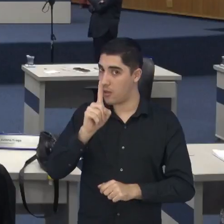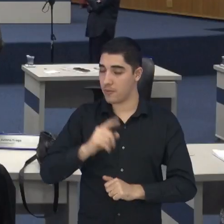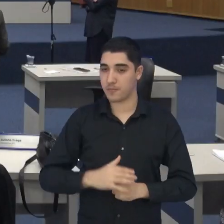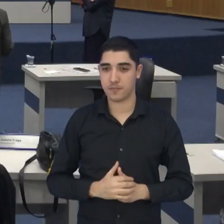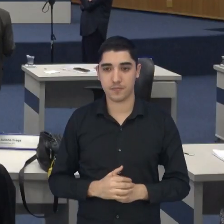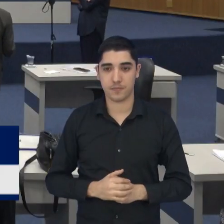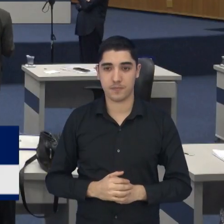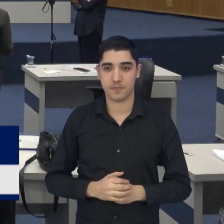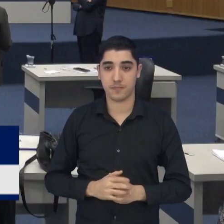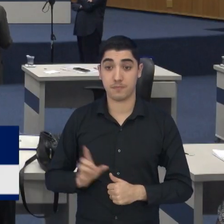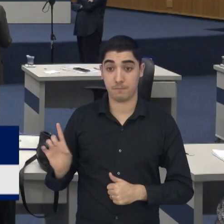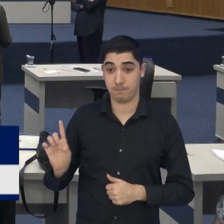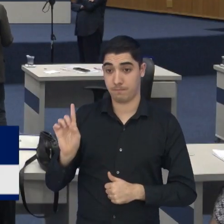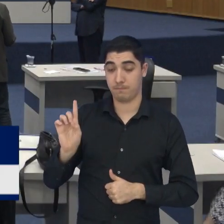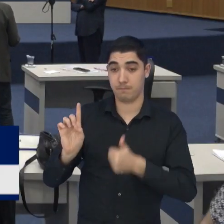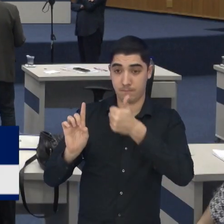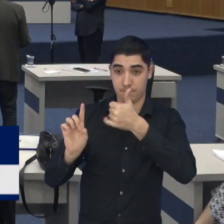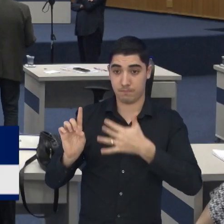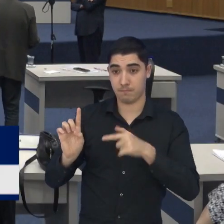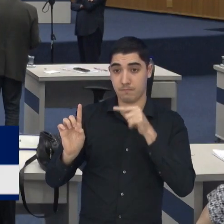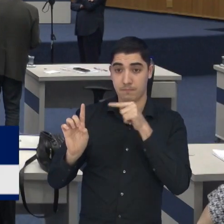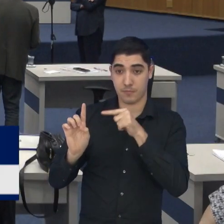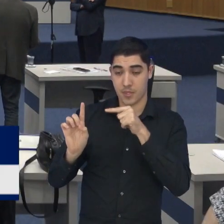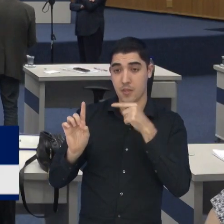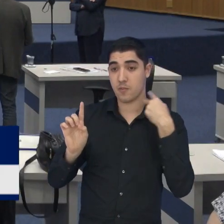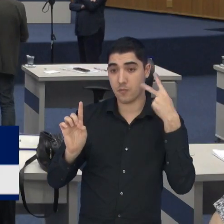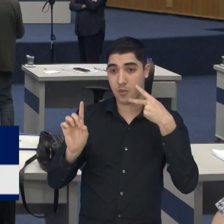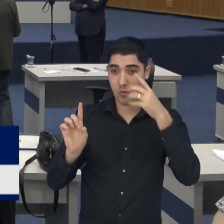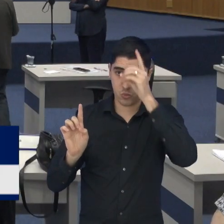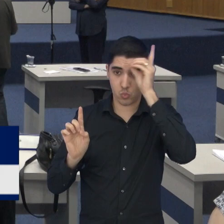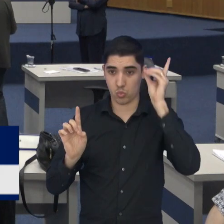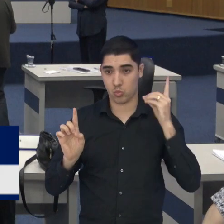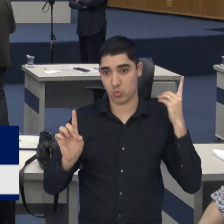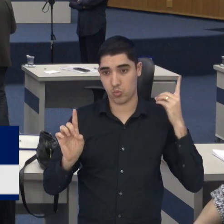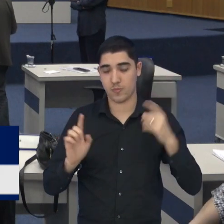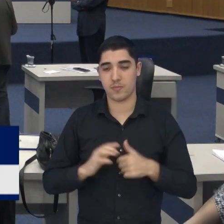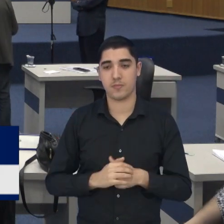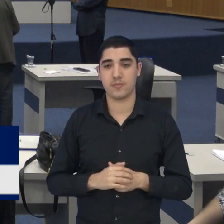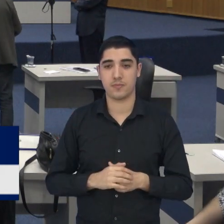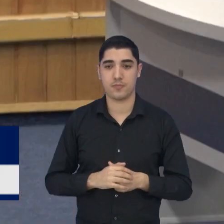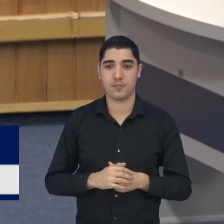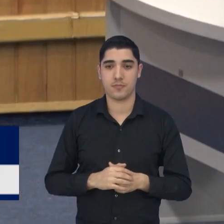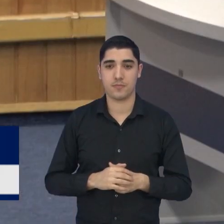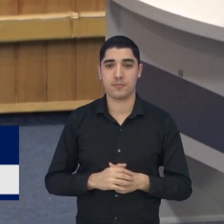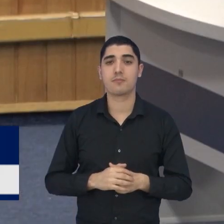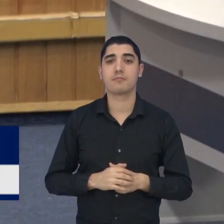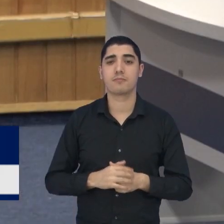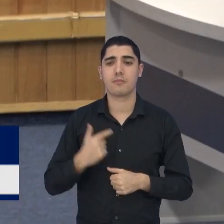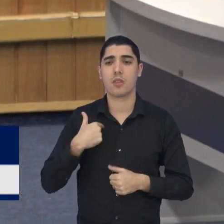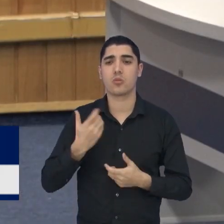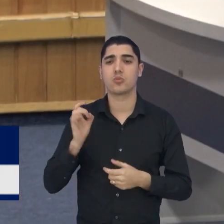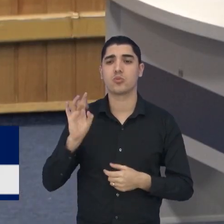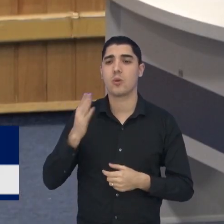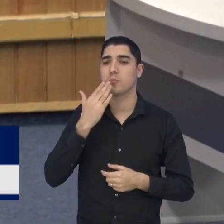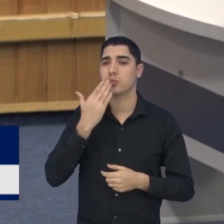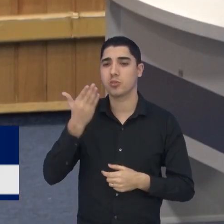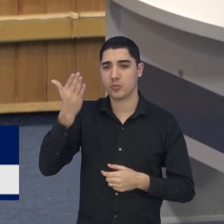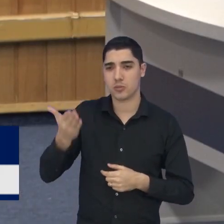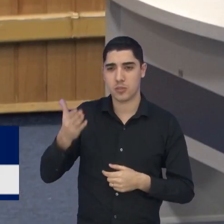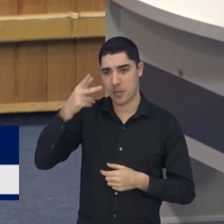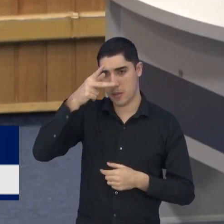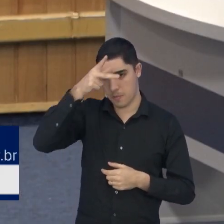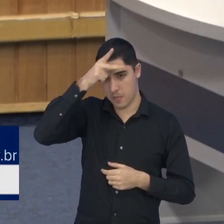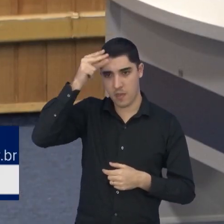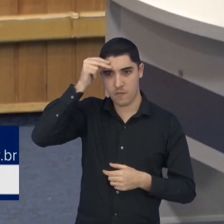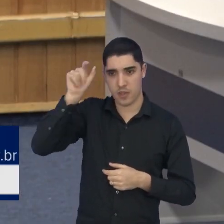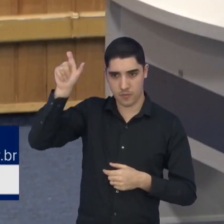Esqueci de voto a vereadora Dulce Rita. Gente, eu só queria agora pedir para o prefeito